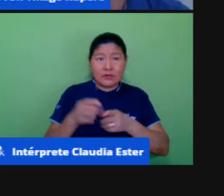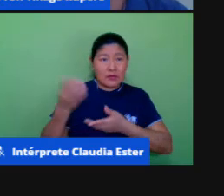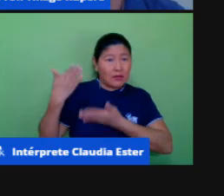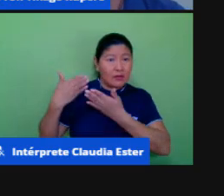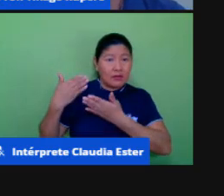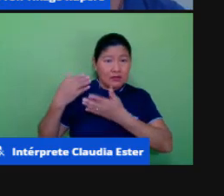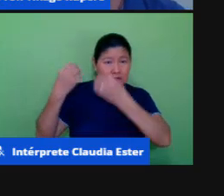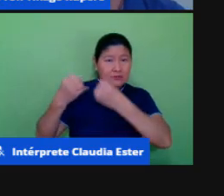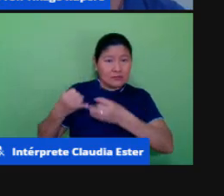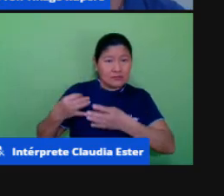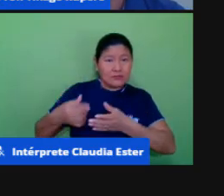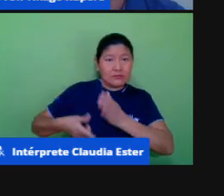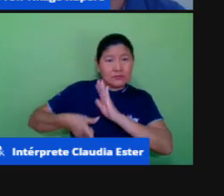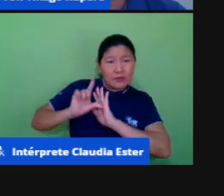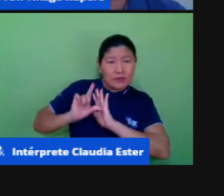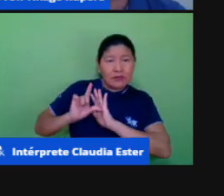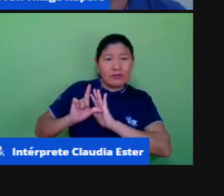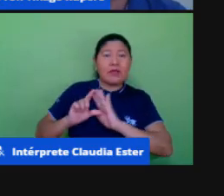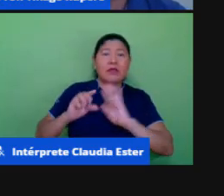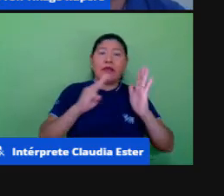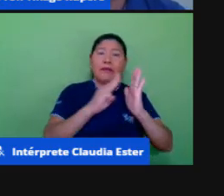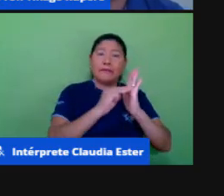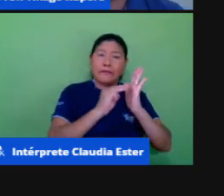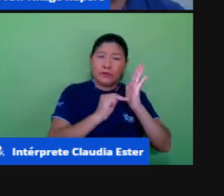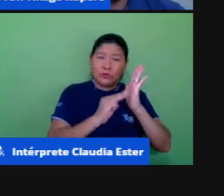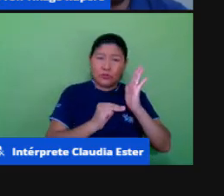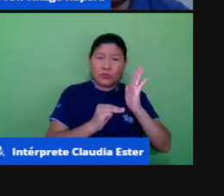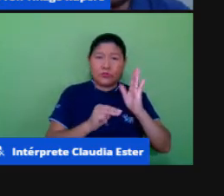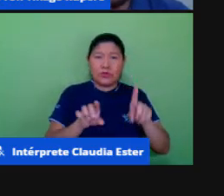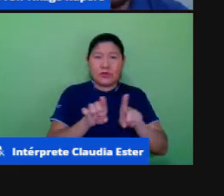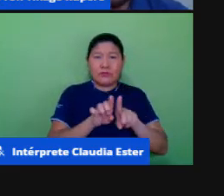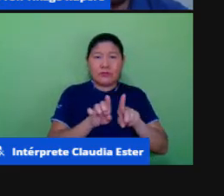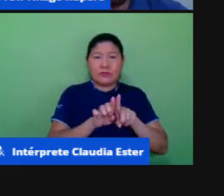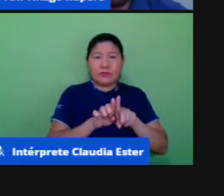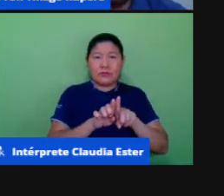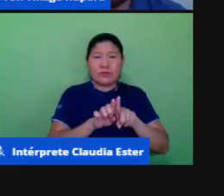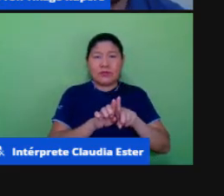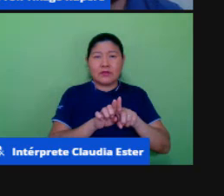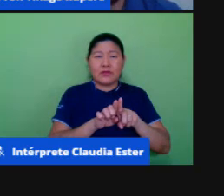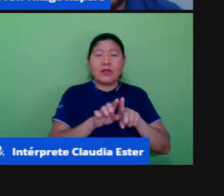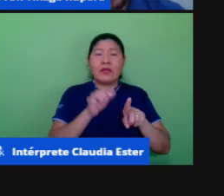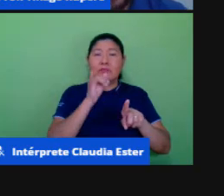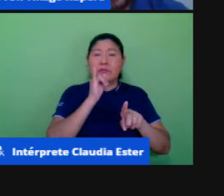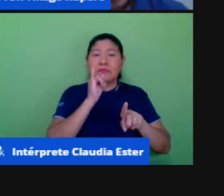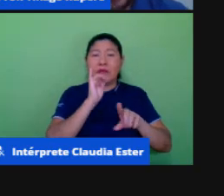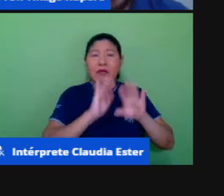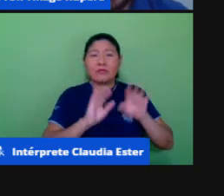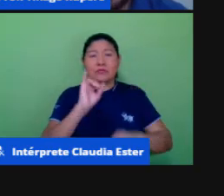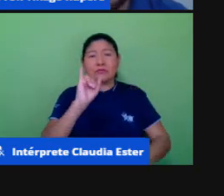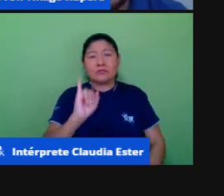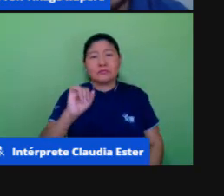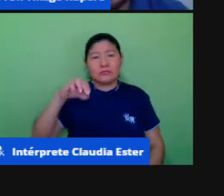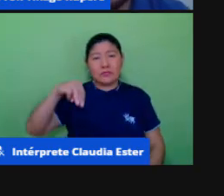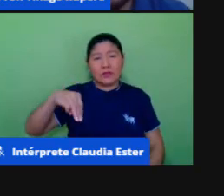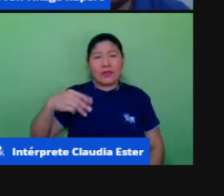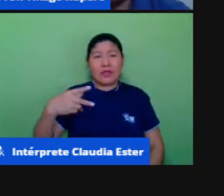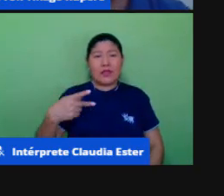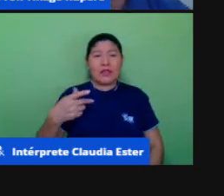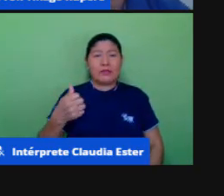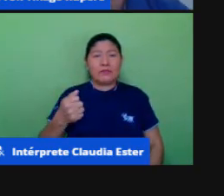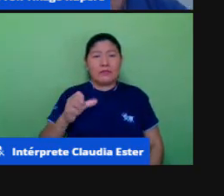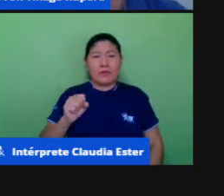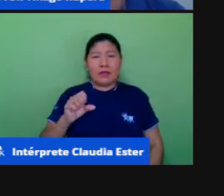na implementação dessas metodologias. Por que nós colocamos aqui comunidade escolar, pais, gestores e coordenadores? Isso não é uma